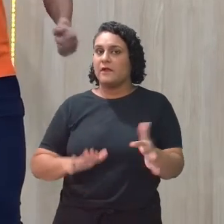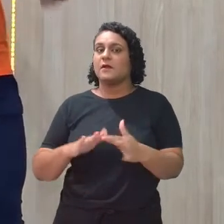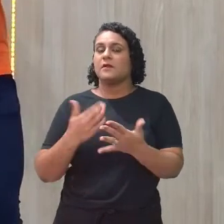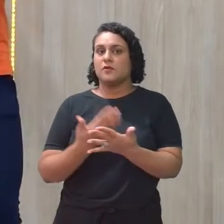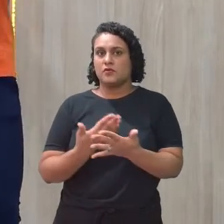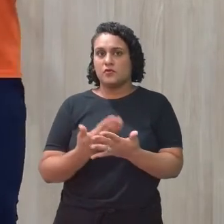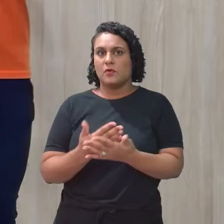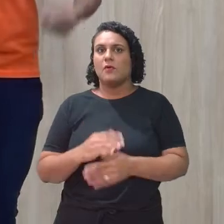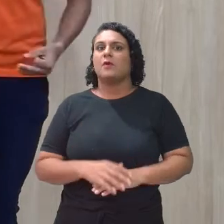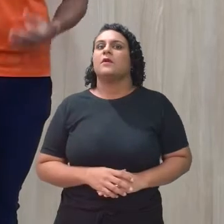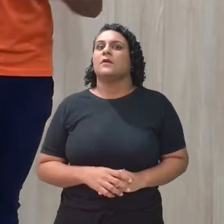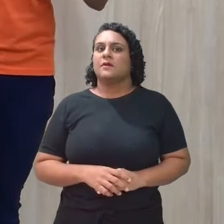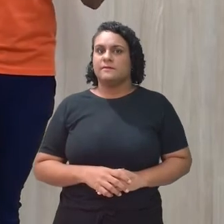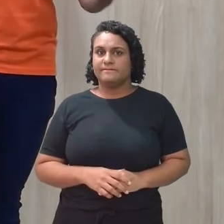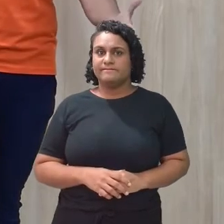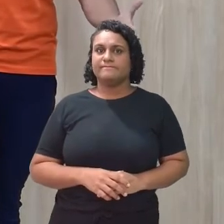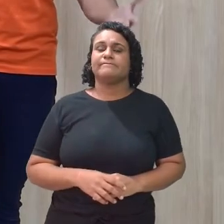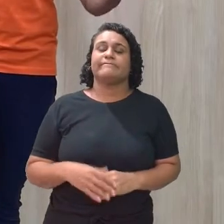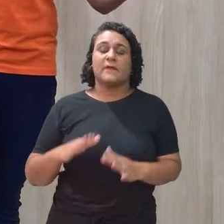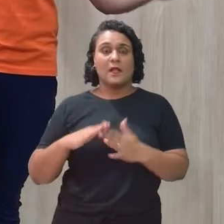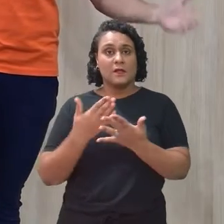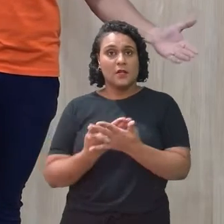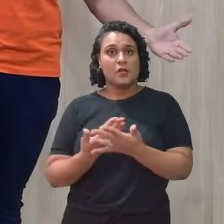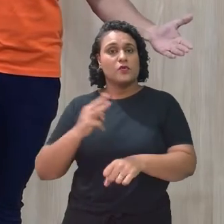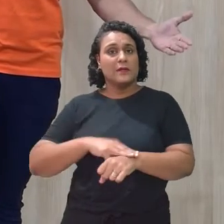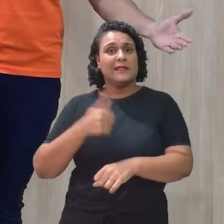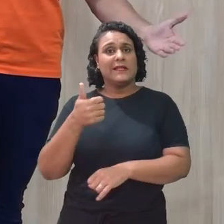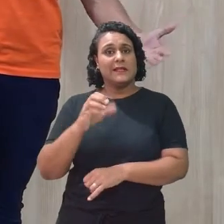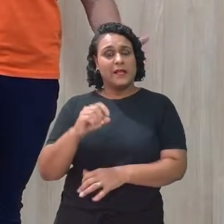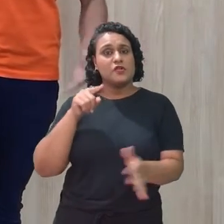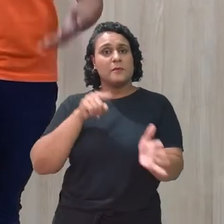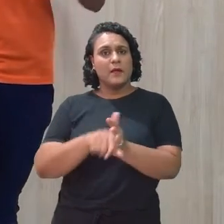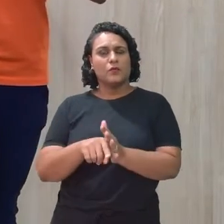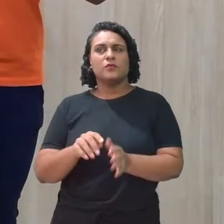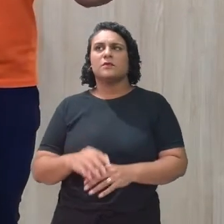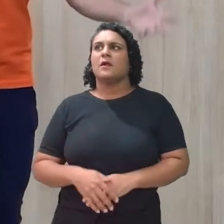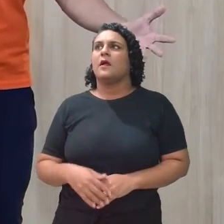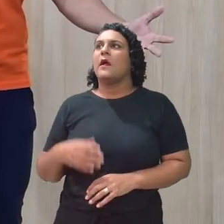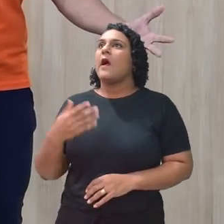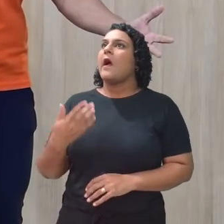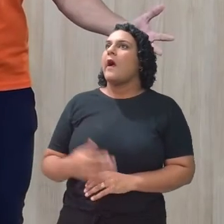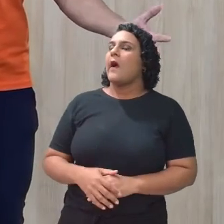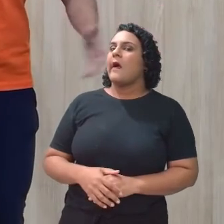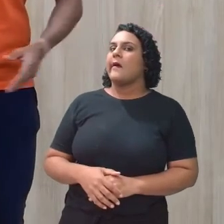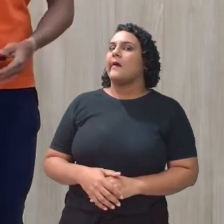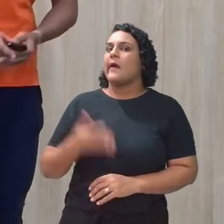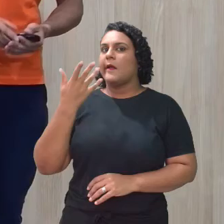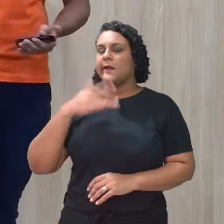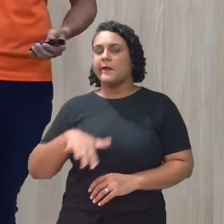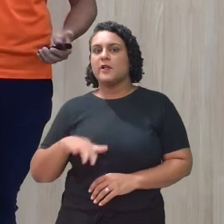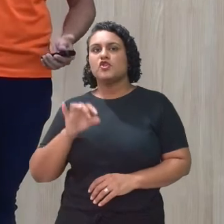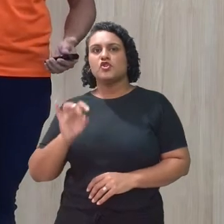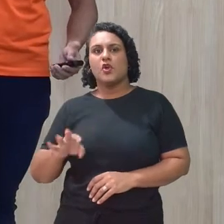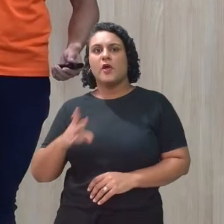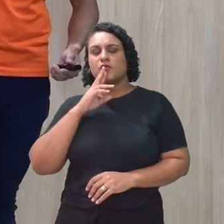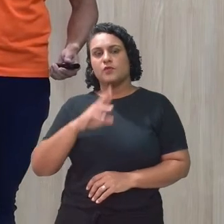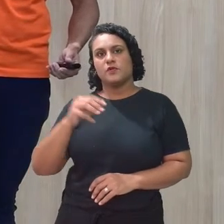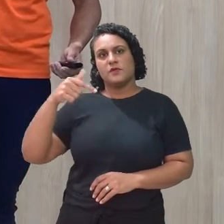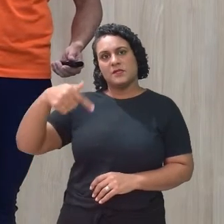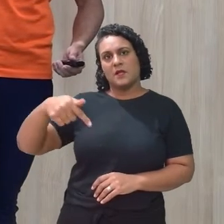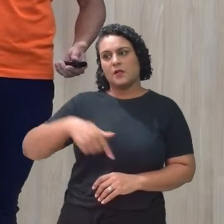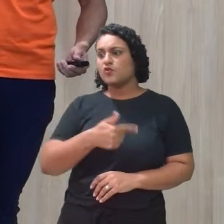Exatamente. O menino tá a tarefinha lá da escola, 10 questões, o menino só fez 7. O outro menino fez